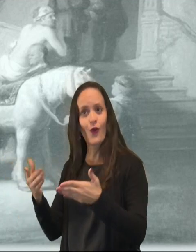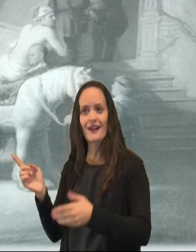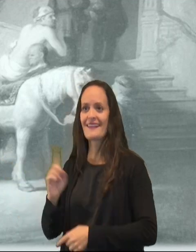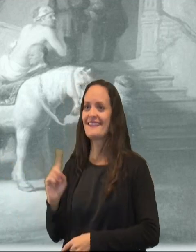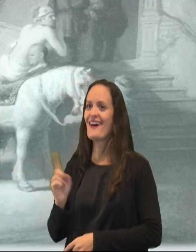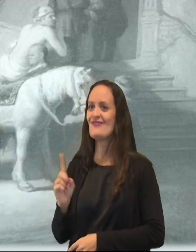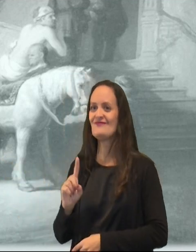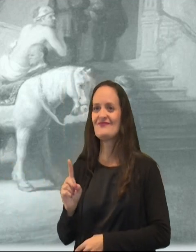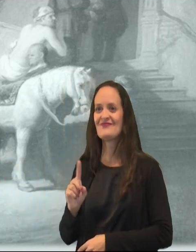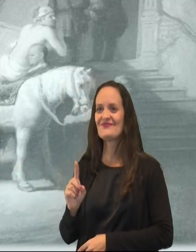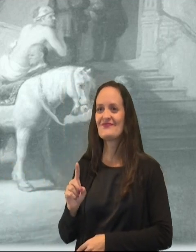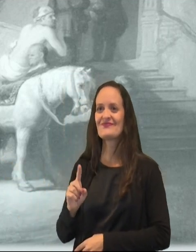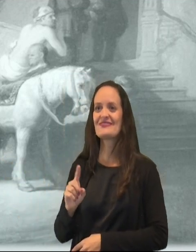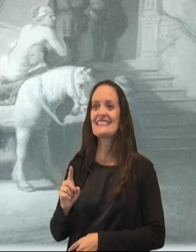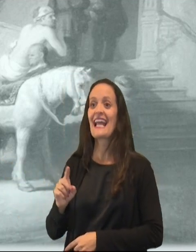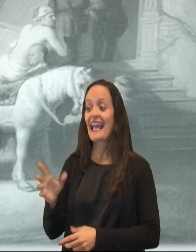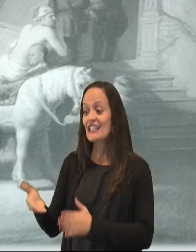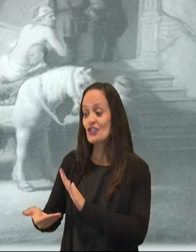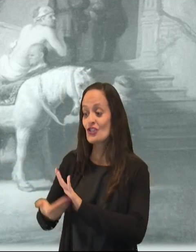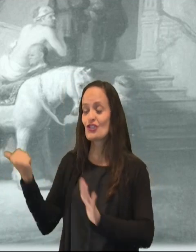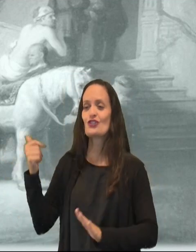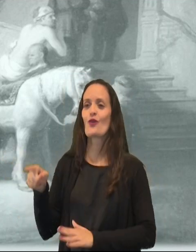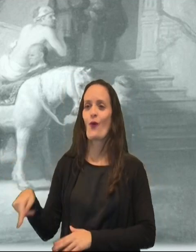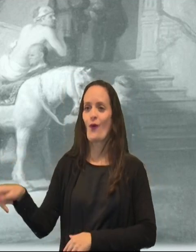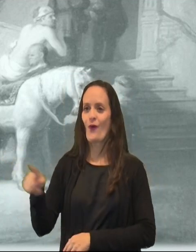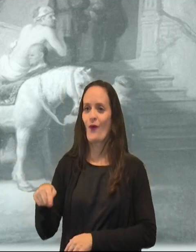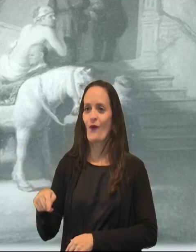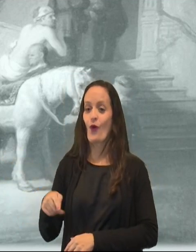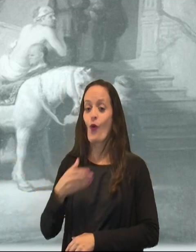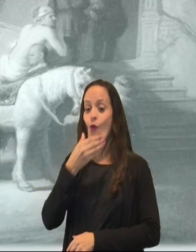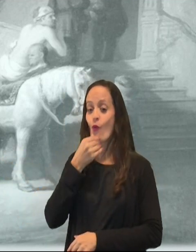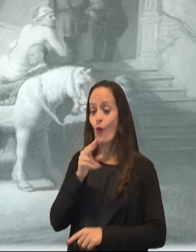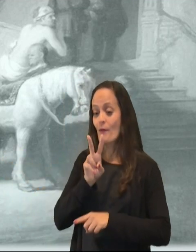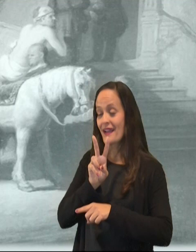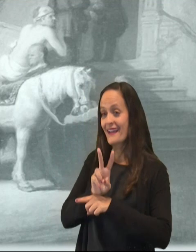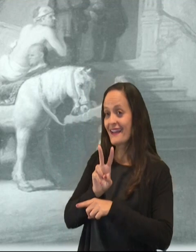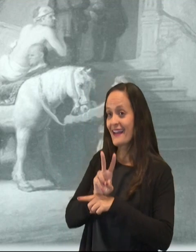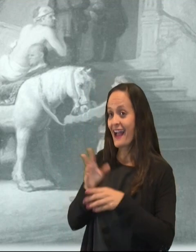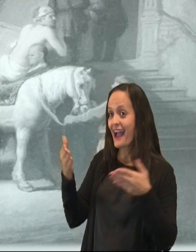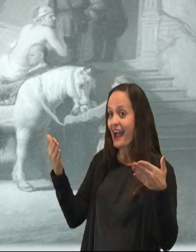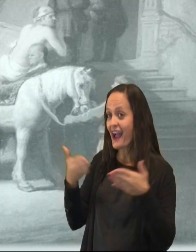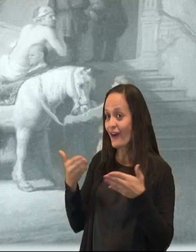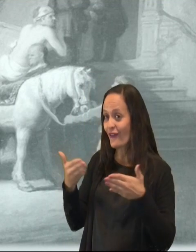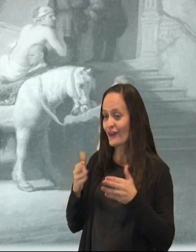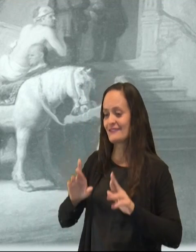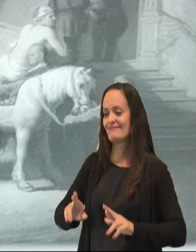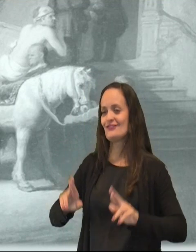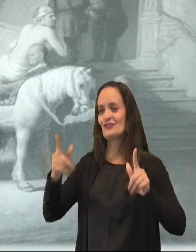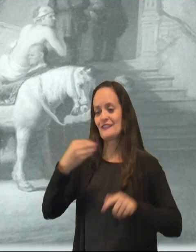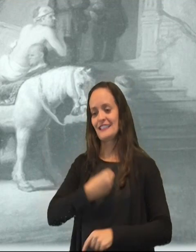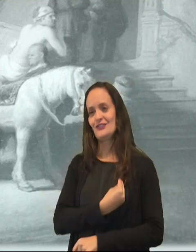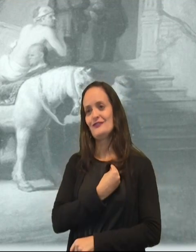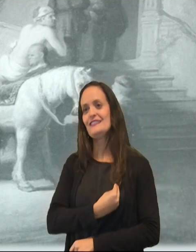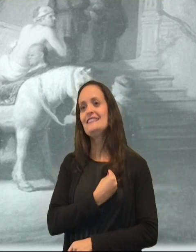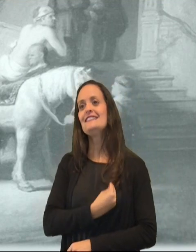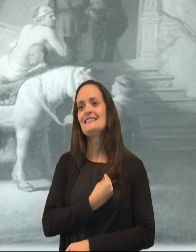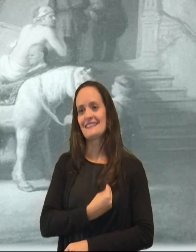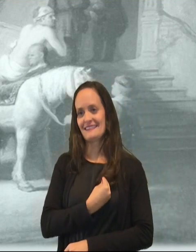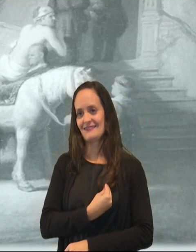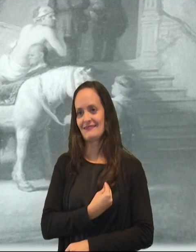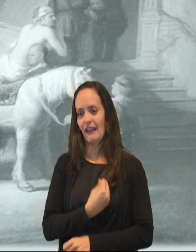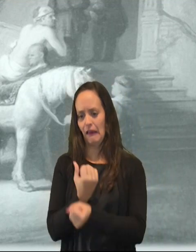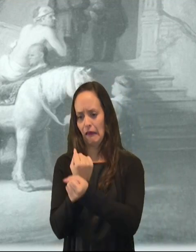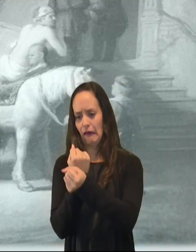só levou para o cárcere, amados irmãos, o carcereiro lançou-os na parte interior do cárcere.